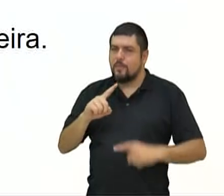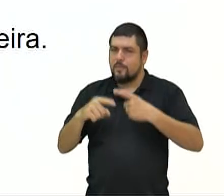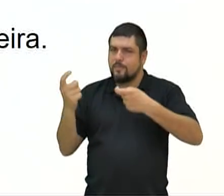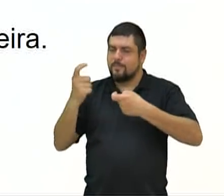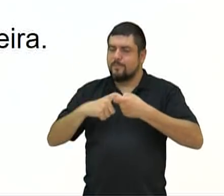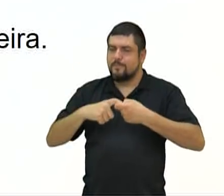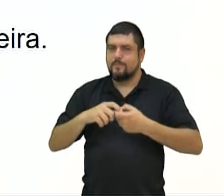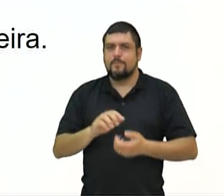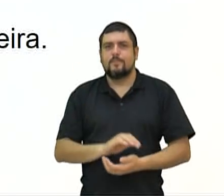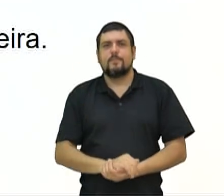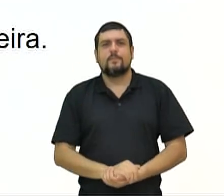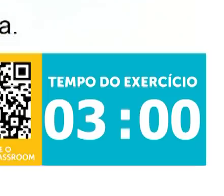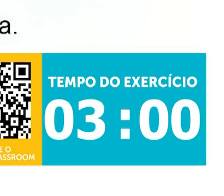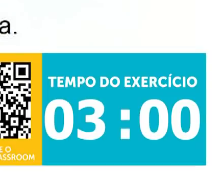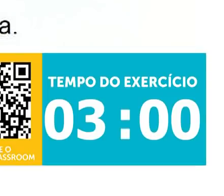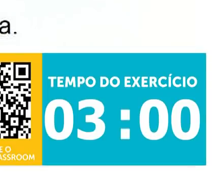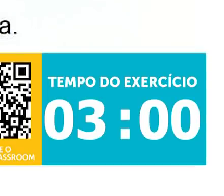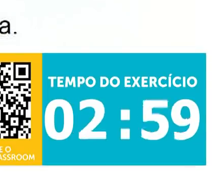volta.